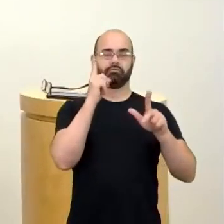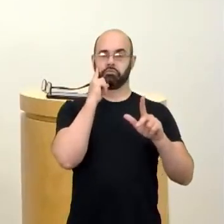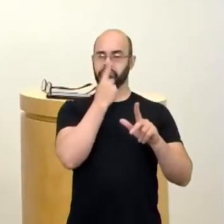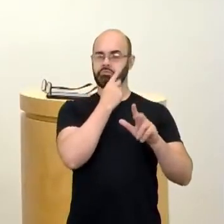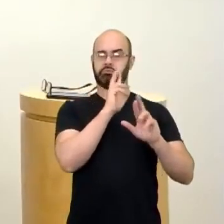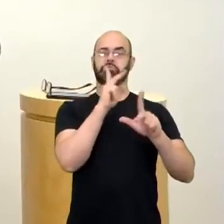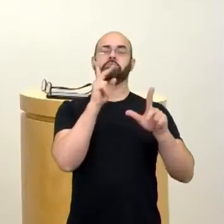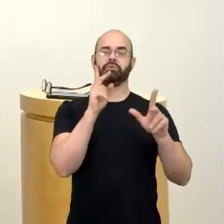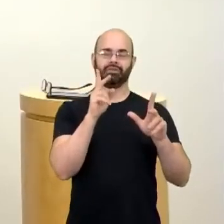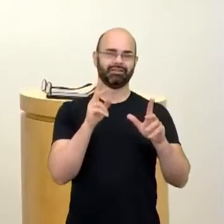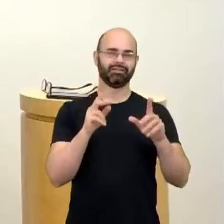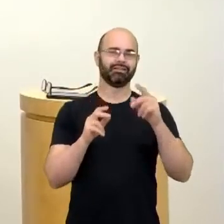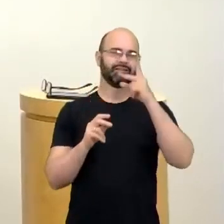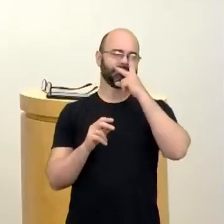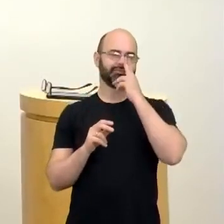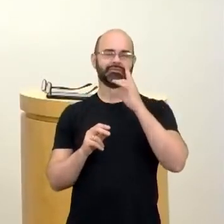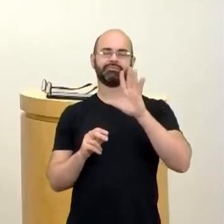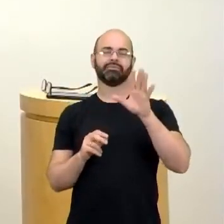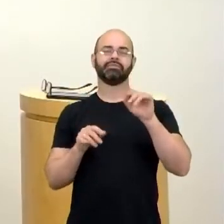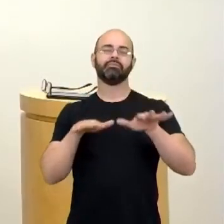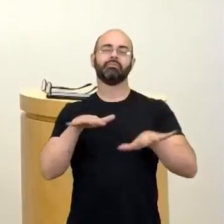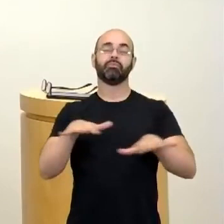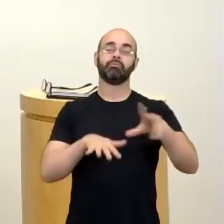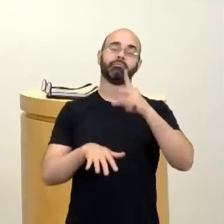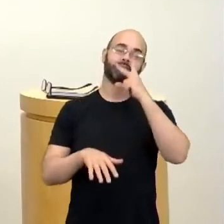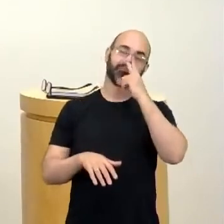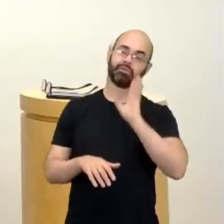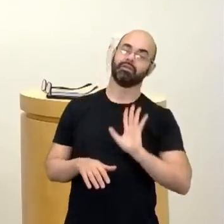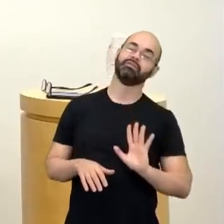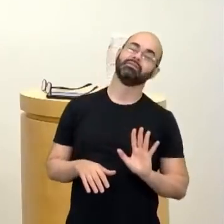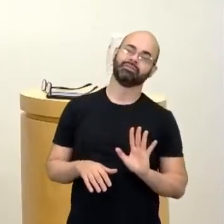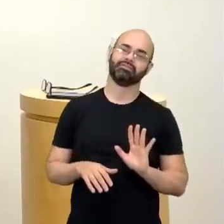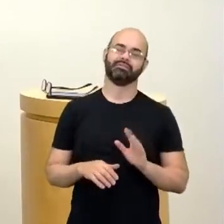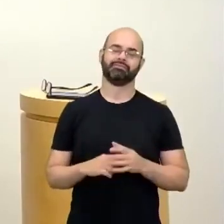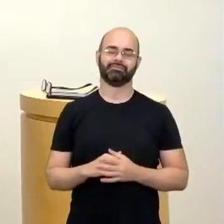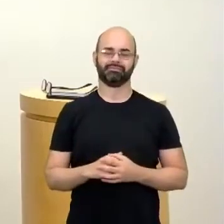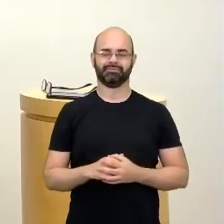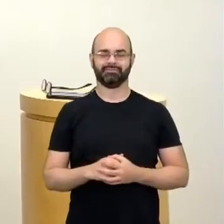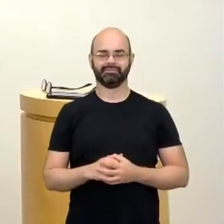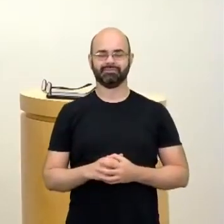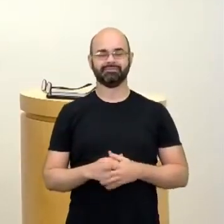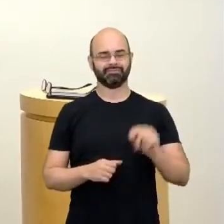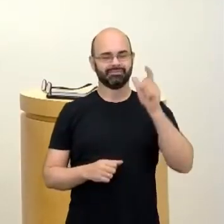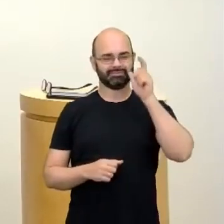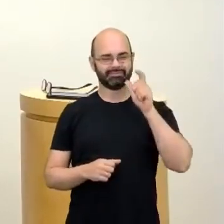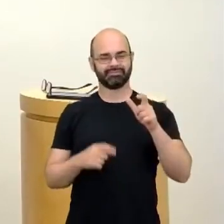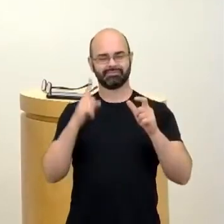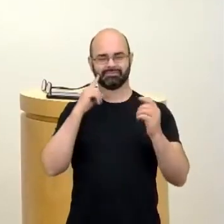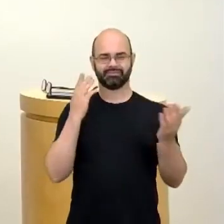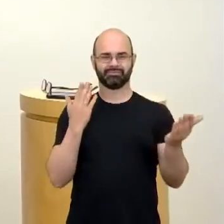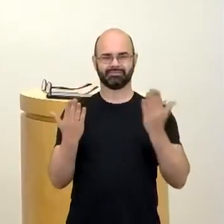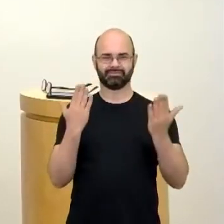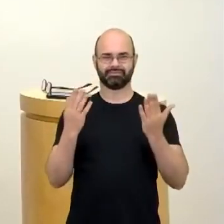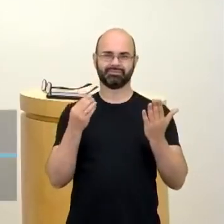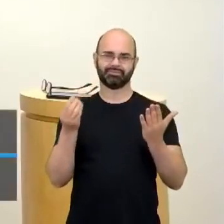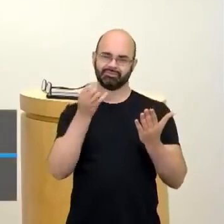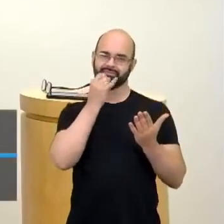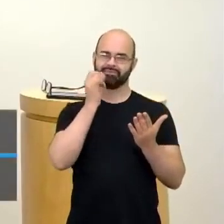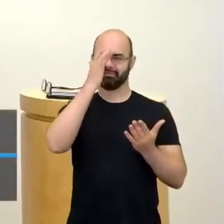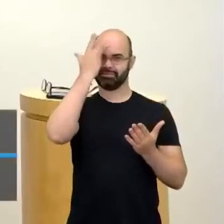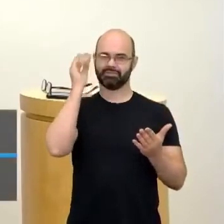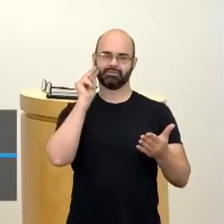ideia é que parece que ele tem um movimento. Então perceba como é interessante essa relação, essa construção que o